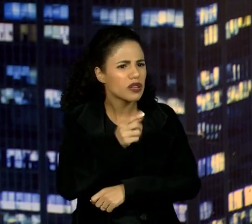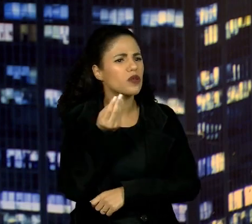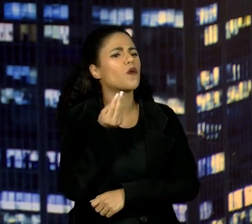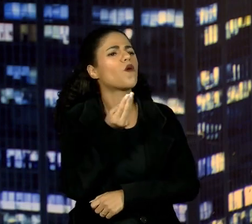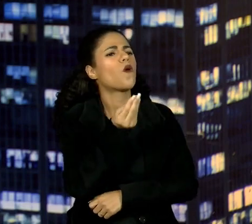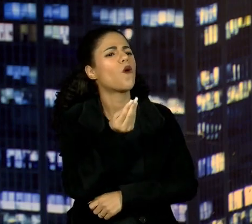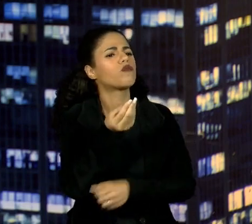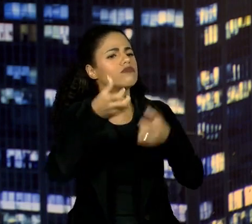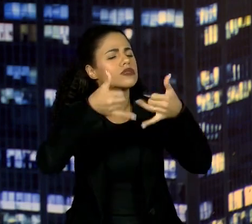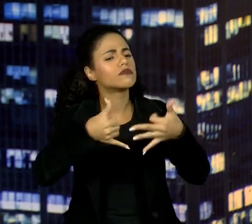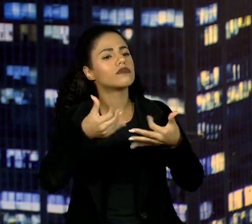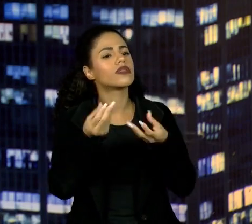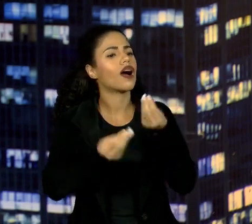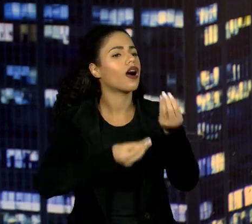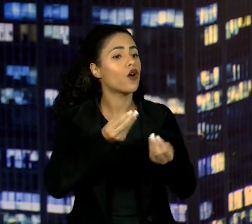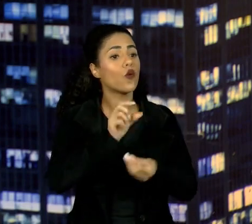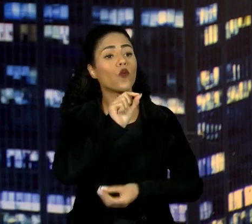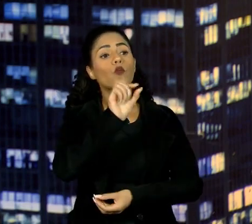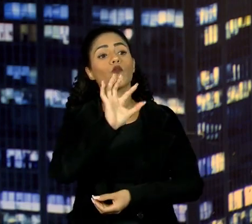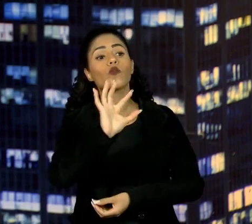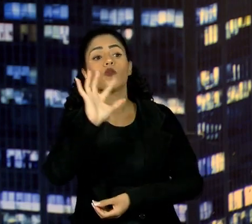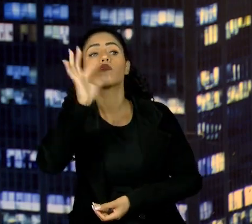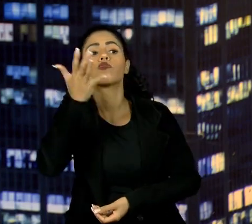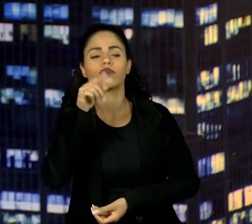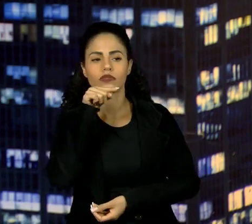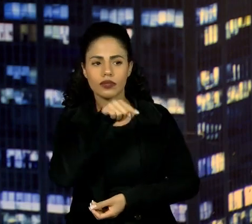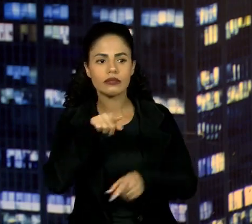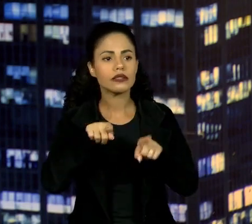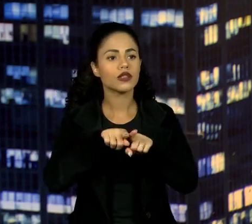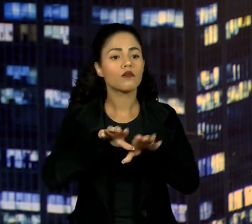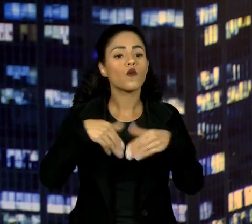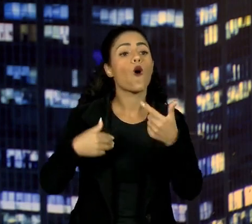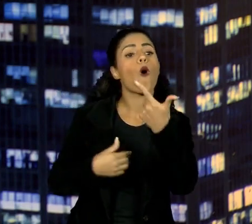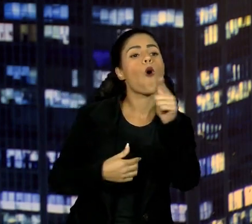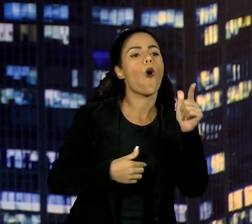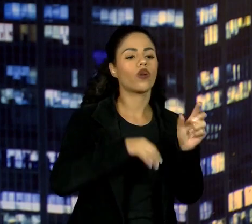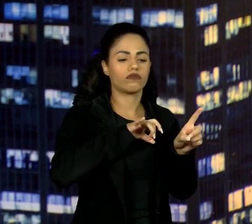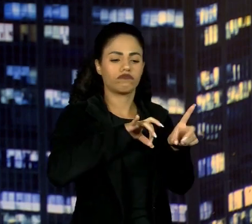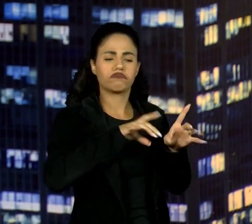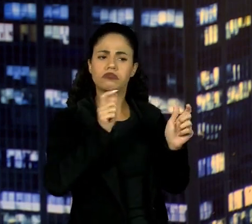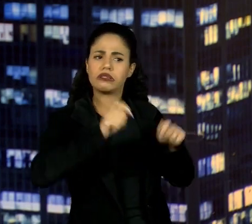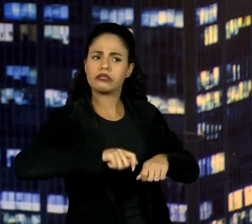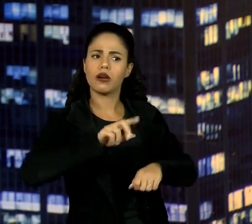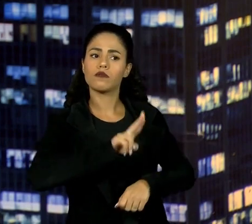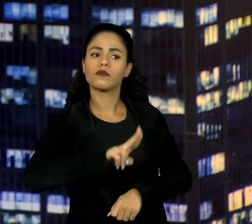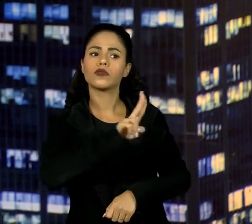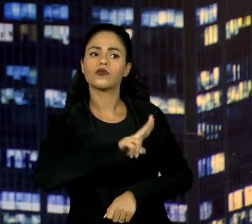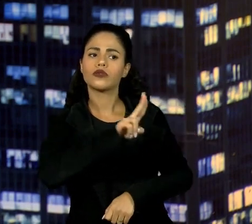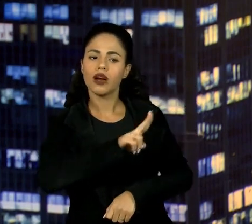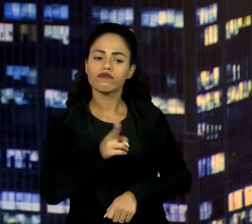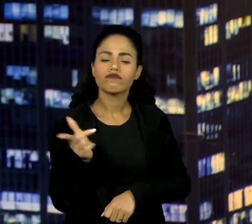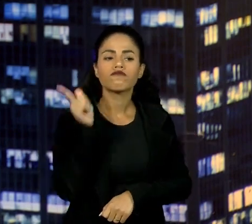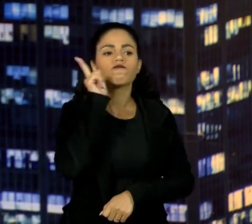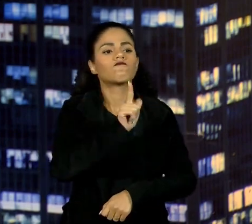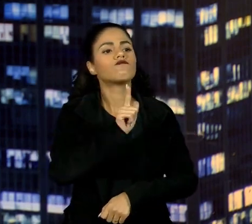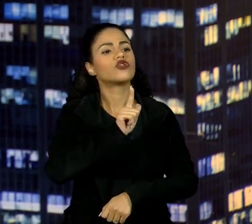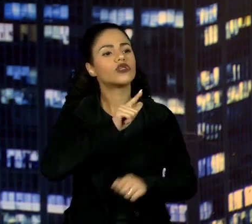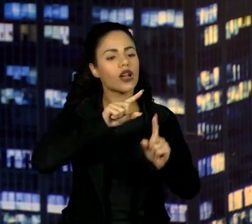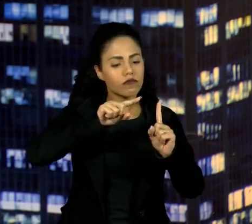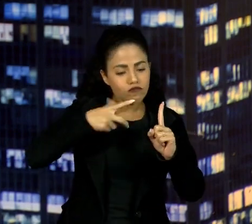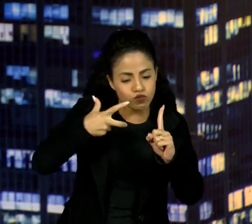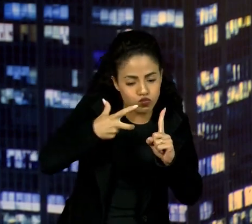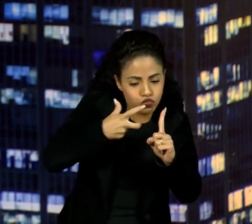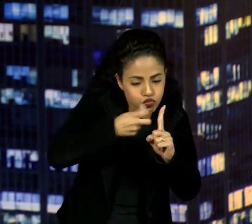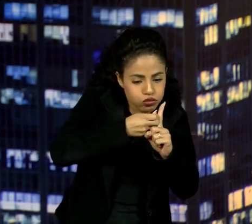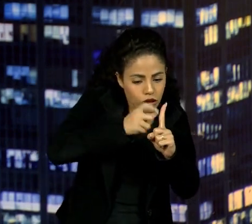senhor explicasse o que é a fertilização in vitro e quais são as outras técnicas também possíveis, né, de fazer com que